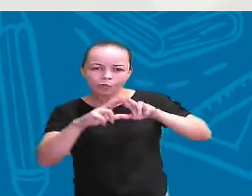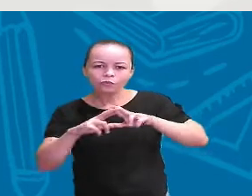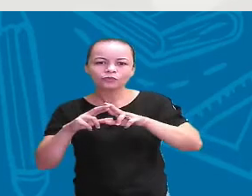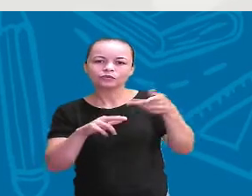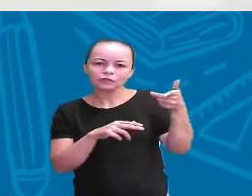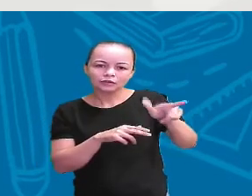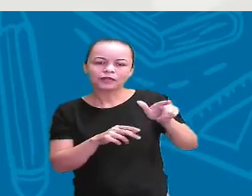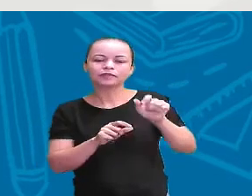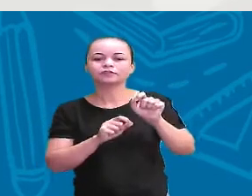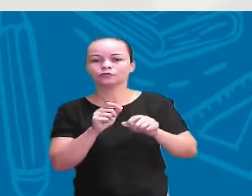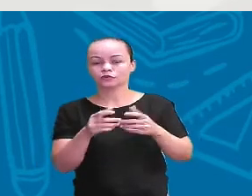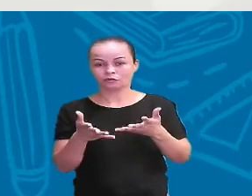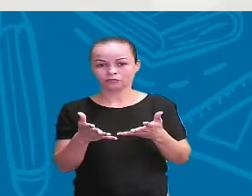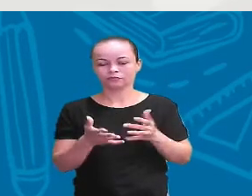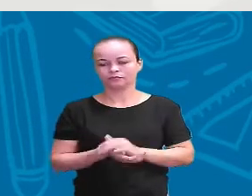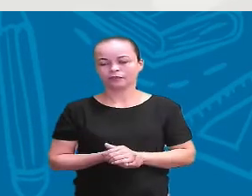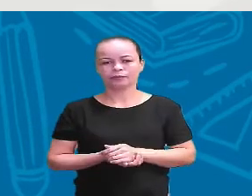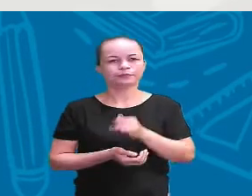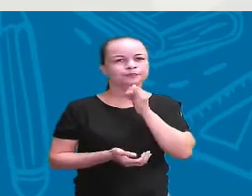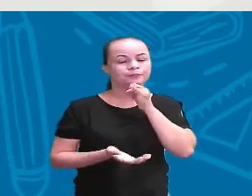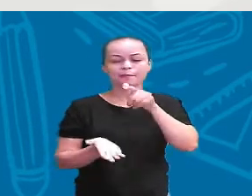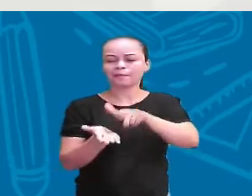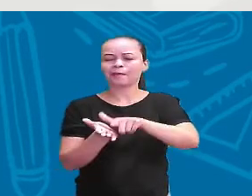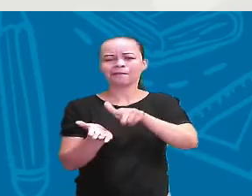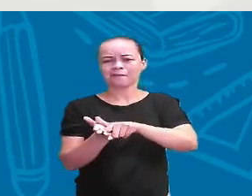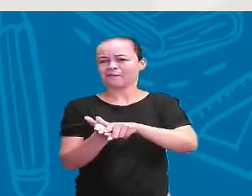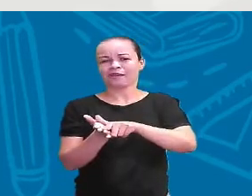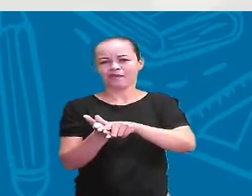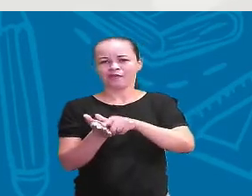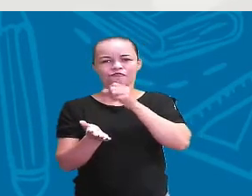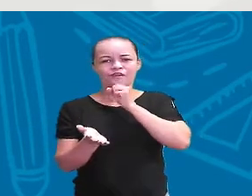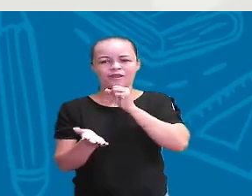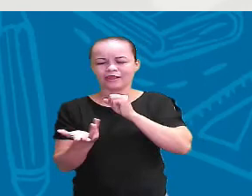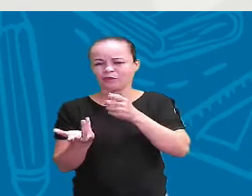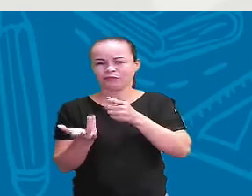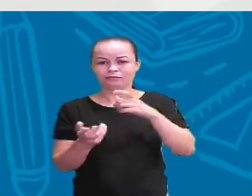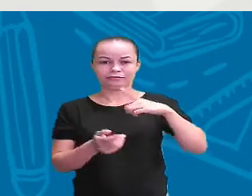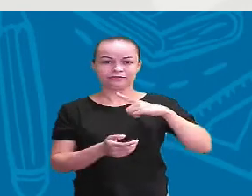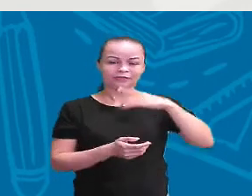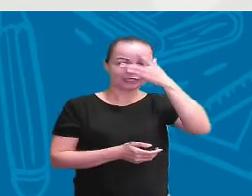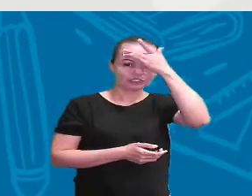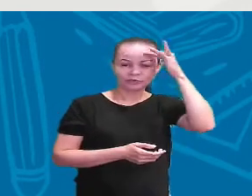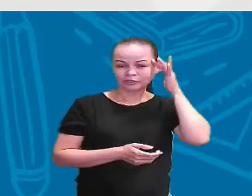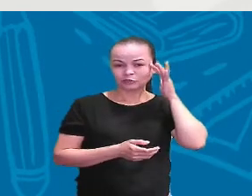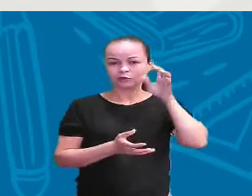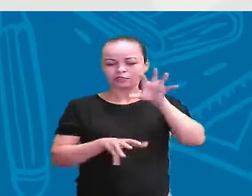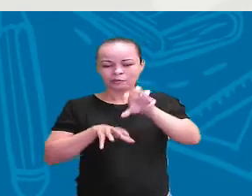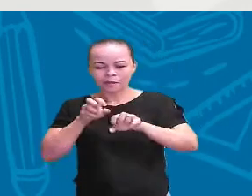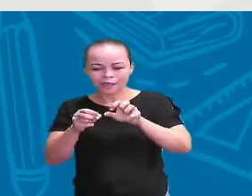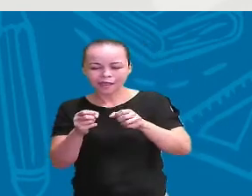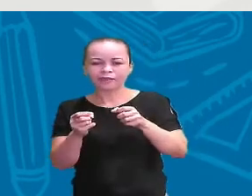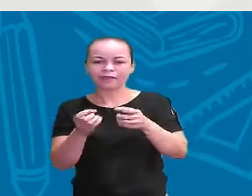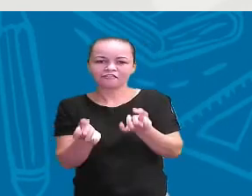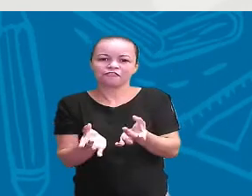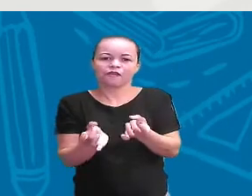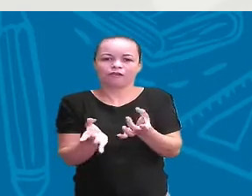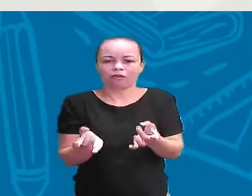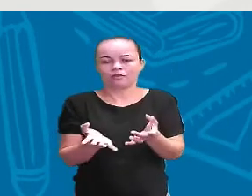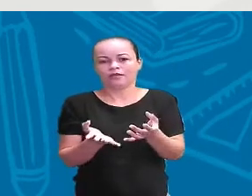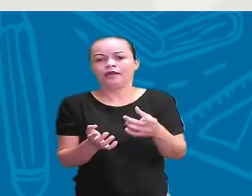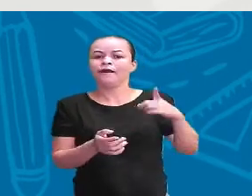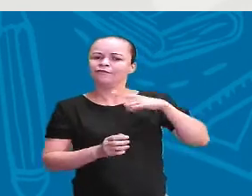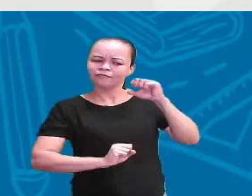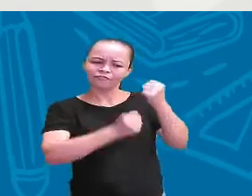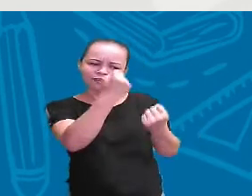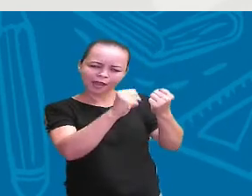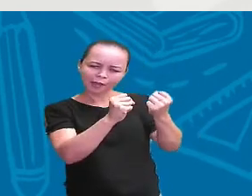certo? Por exemplo, papel velho. Tem muitas pessoas que recolhem aquele papel para vender. E aí tem fábricas que